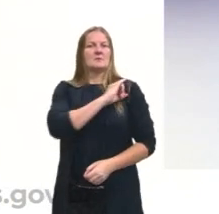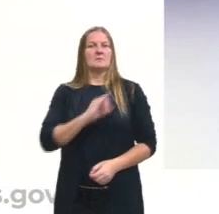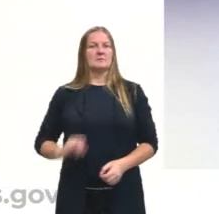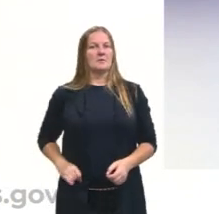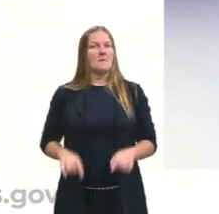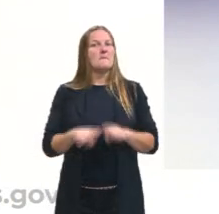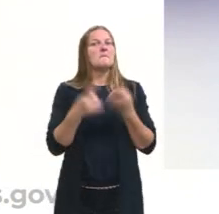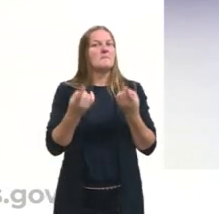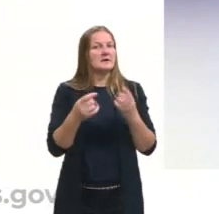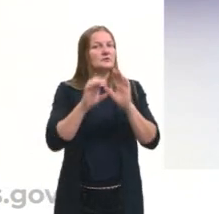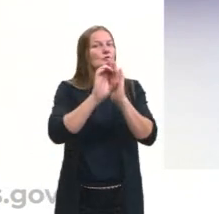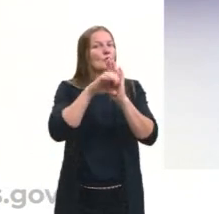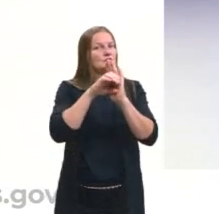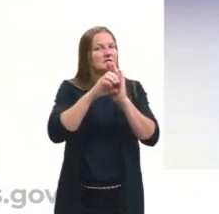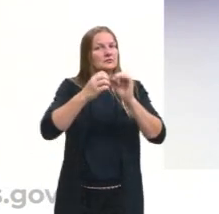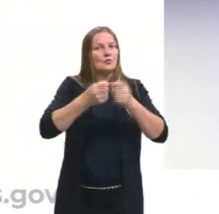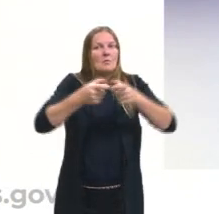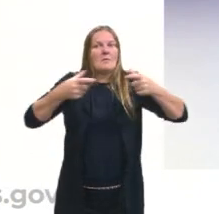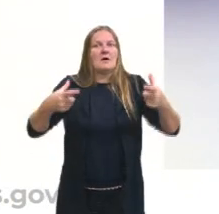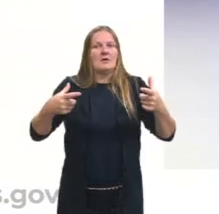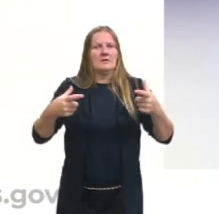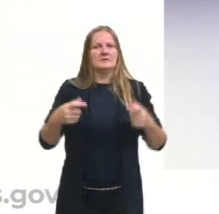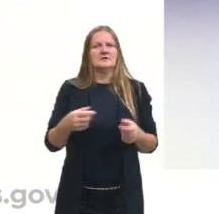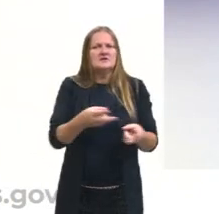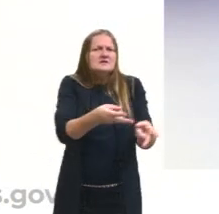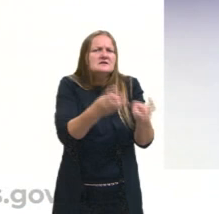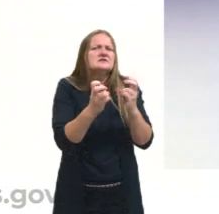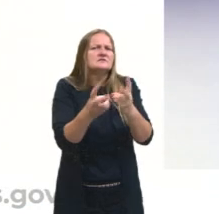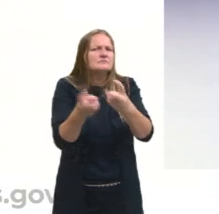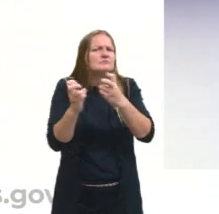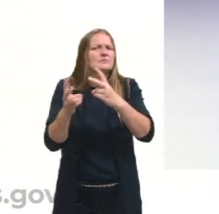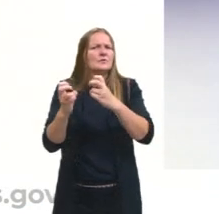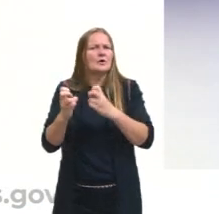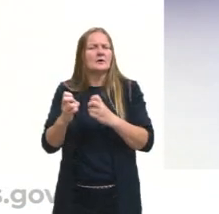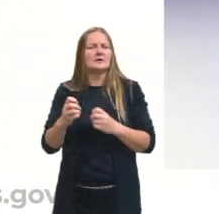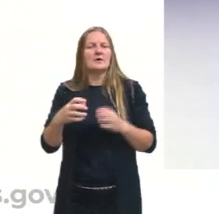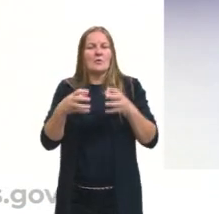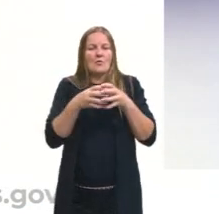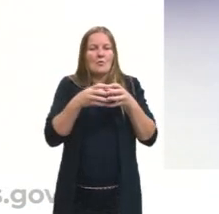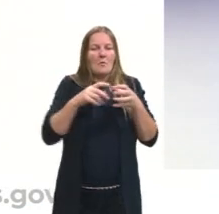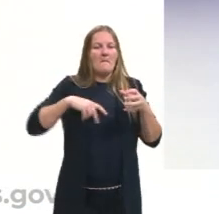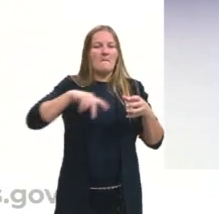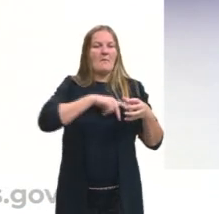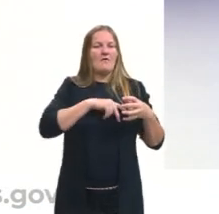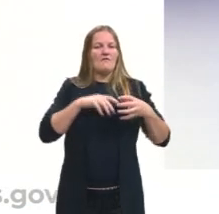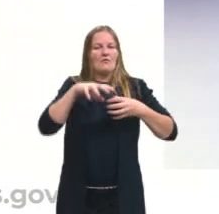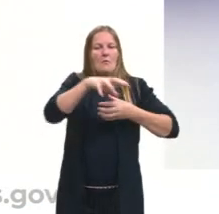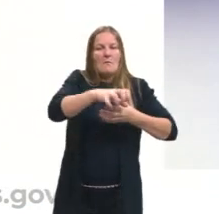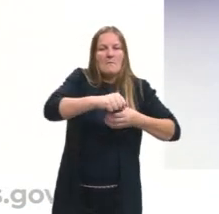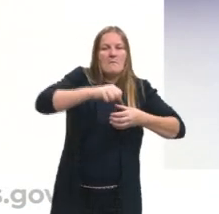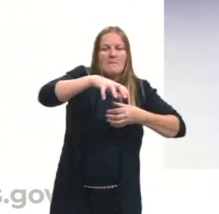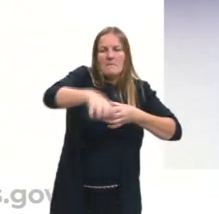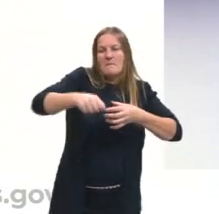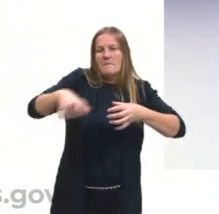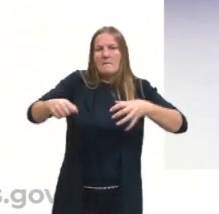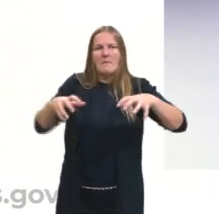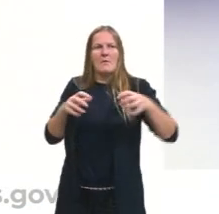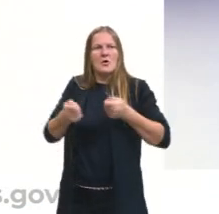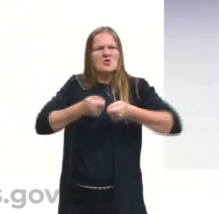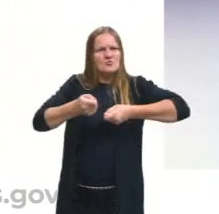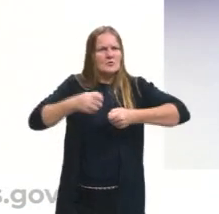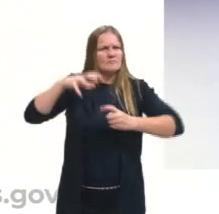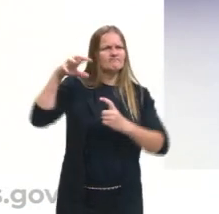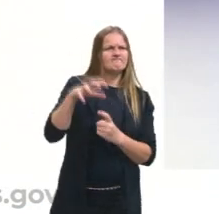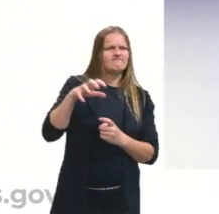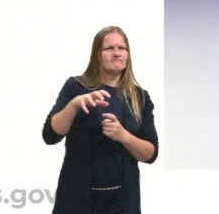hoje em dia a gente usa mais esse conceito então de quando um povo Conquista vários outros povos e essa dominação